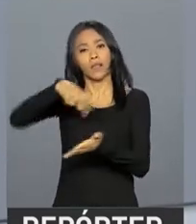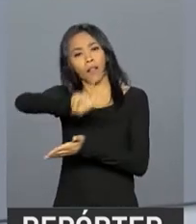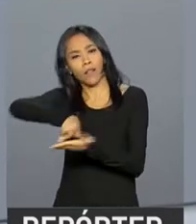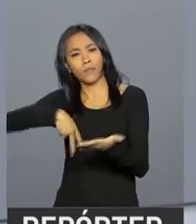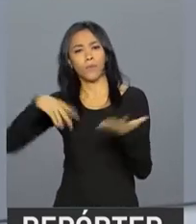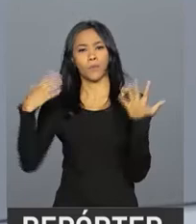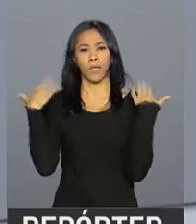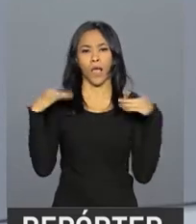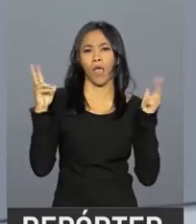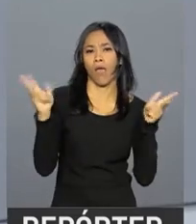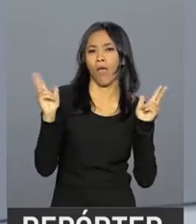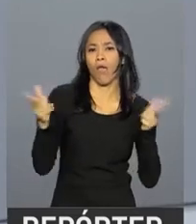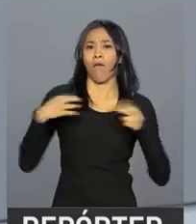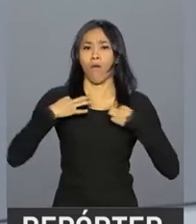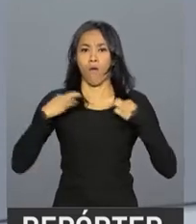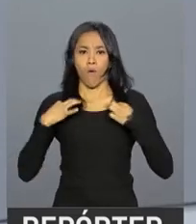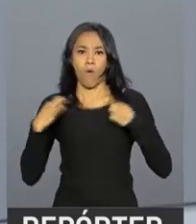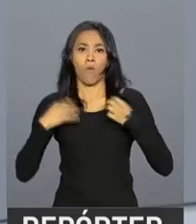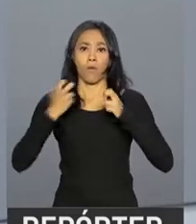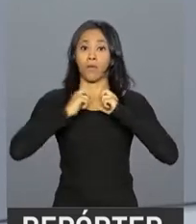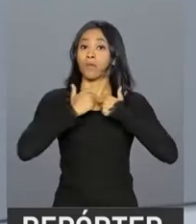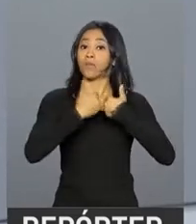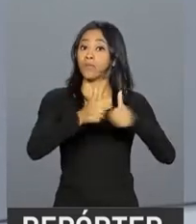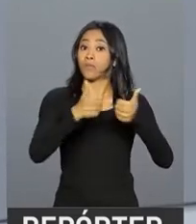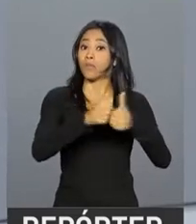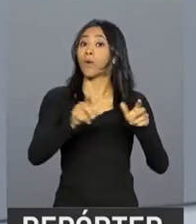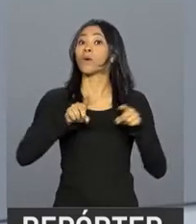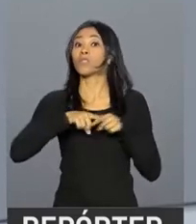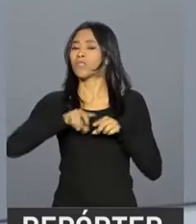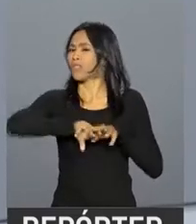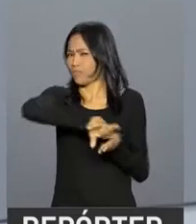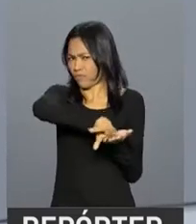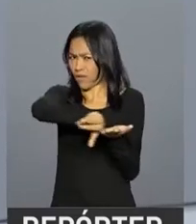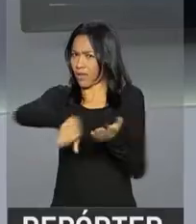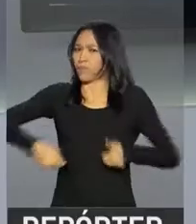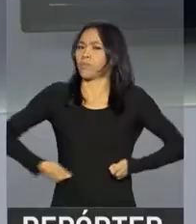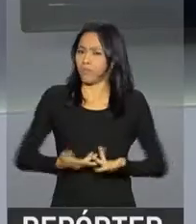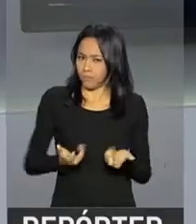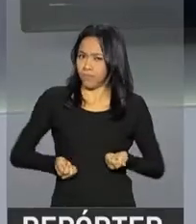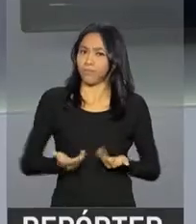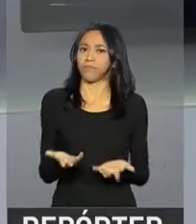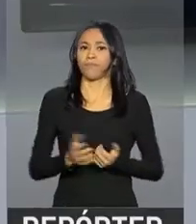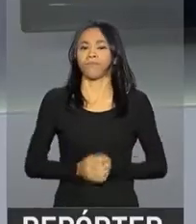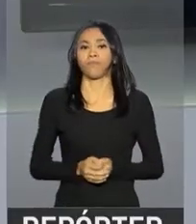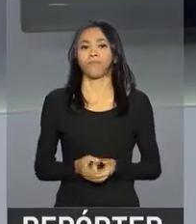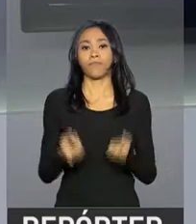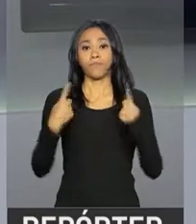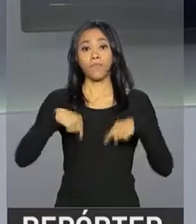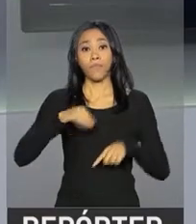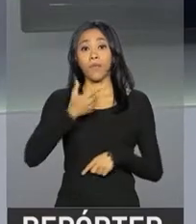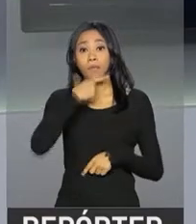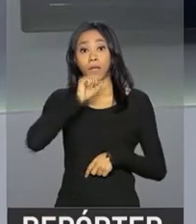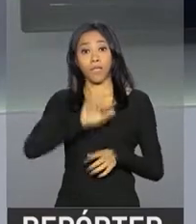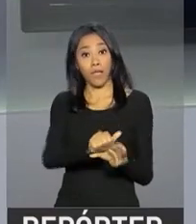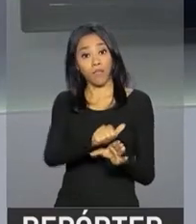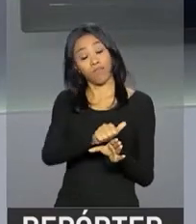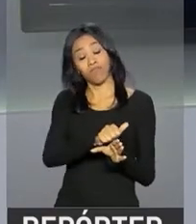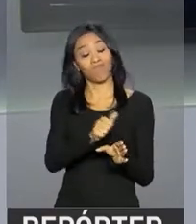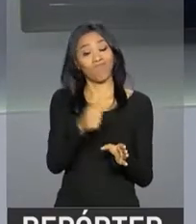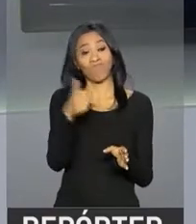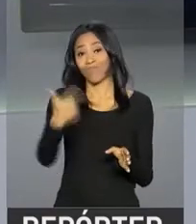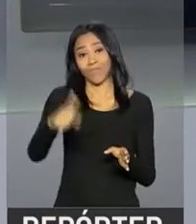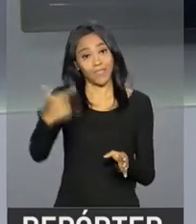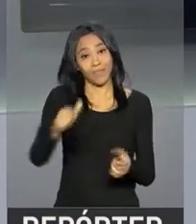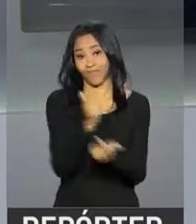vestuário transportes e despesas diversas para quem está fora do mercado do trabalho uma